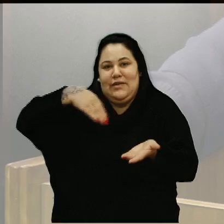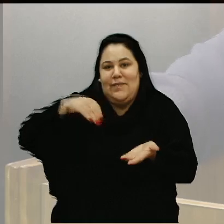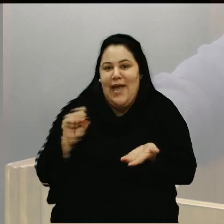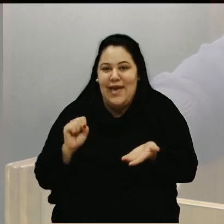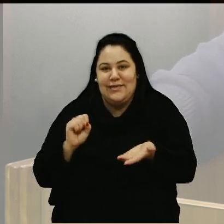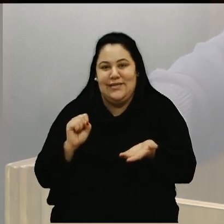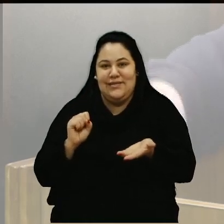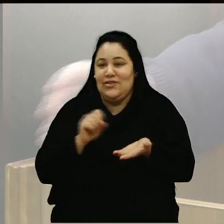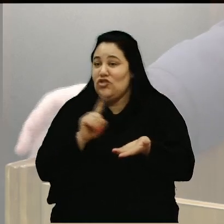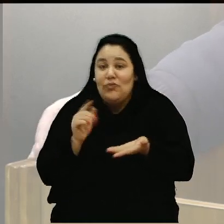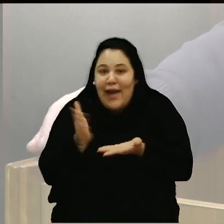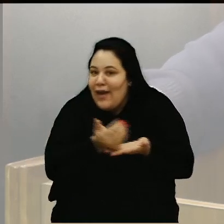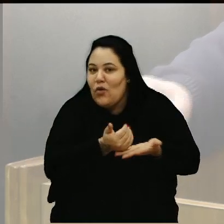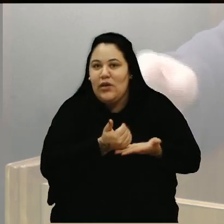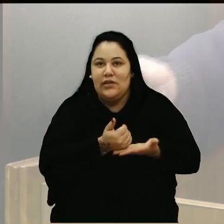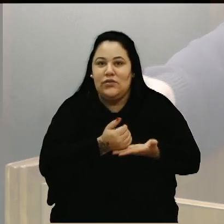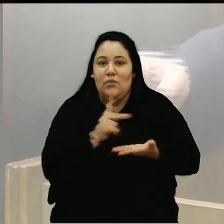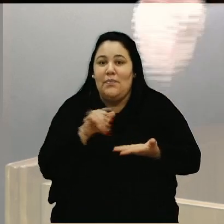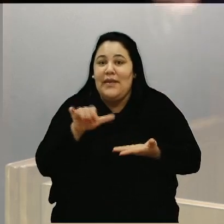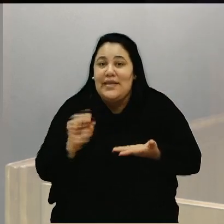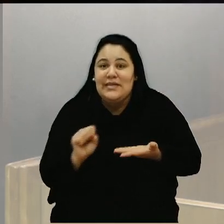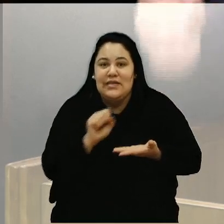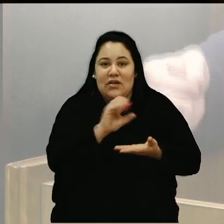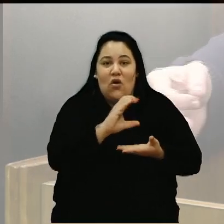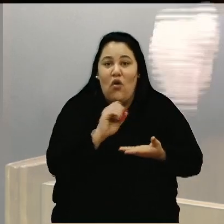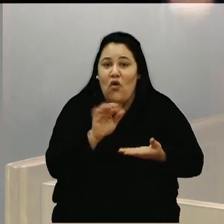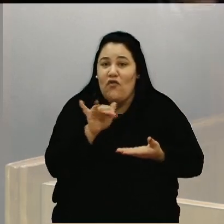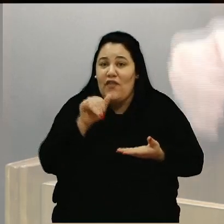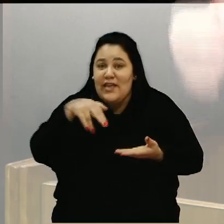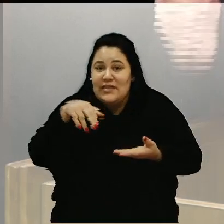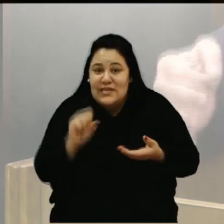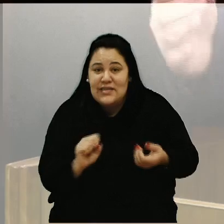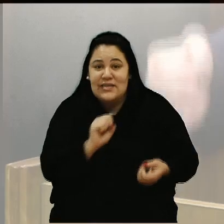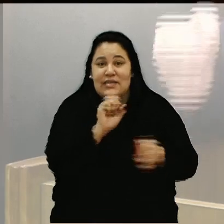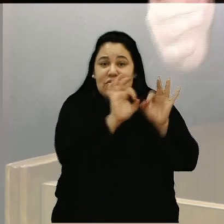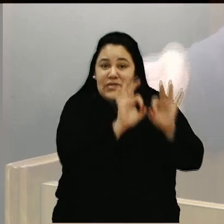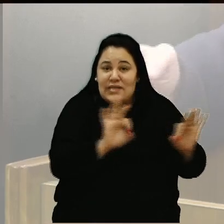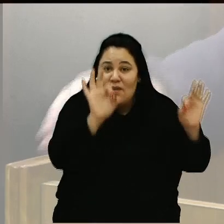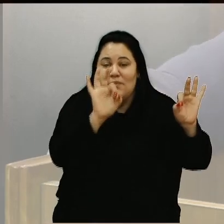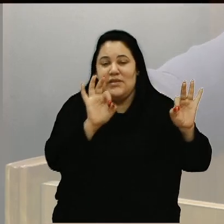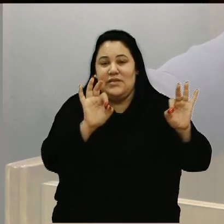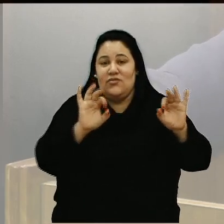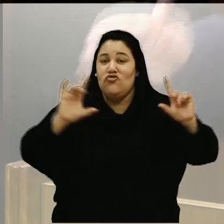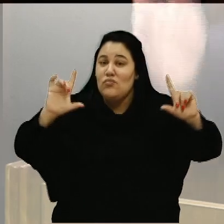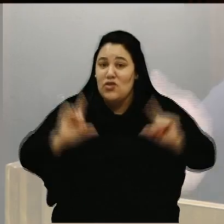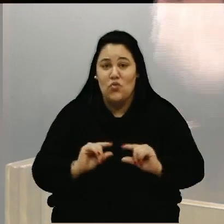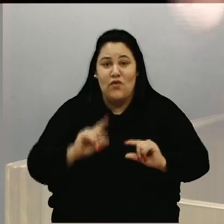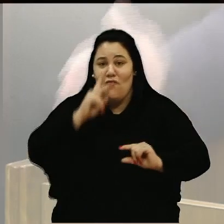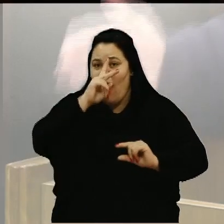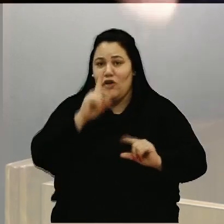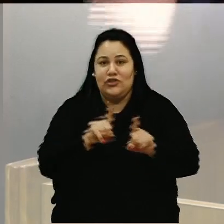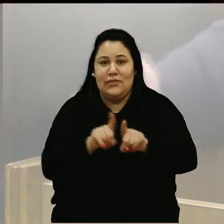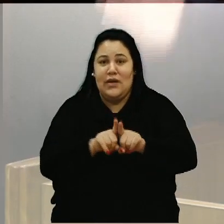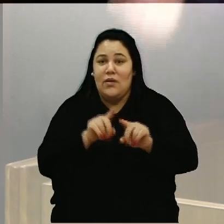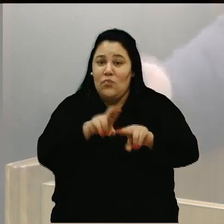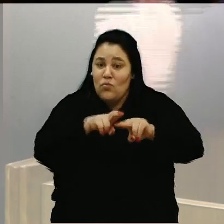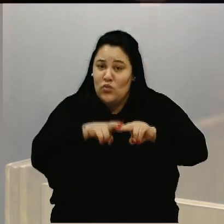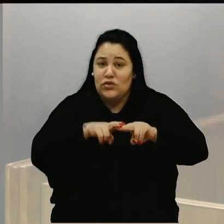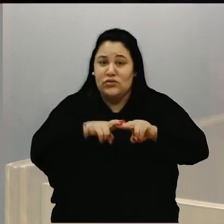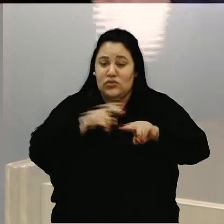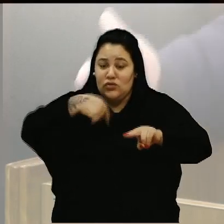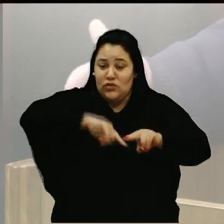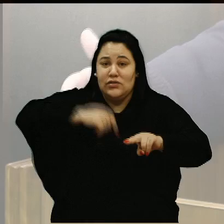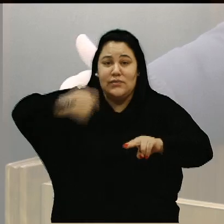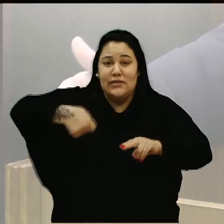ICMS, nós não estamos recolhendo PIS, COFINS, o Simples. Caiu vertiginosamente. Por isso precisamos parar de